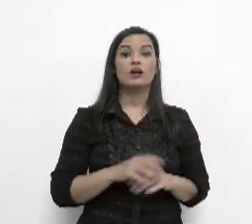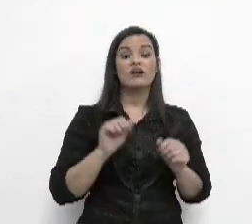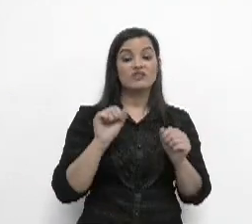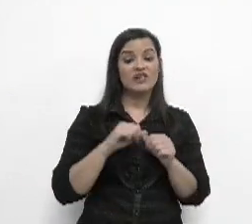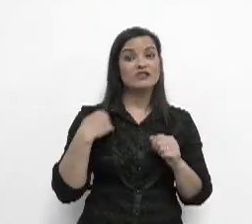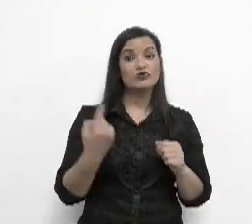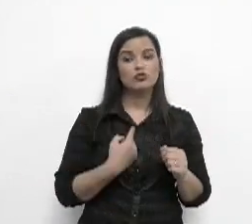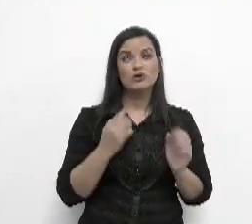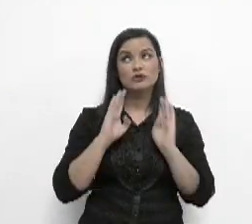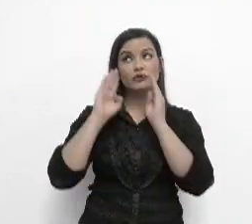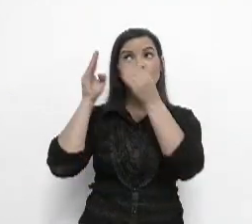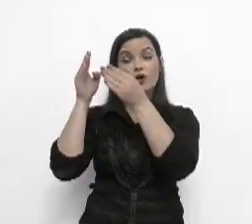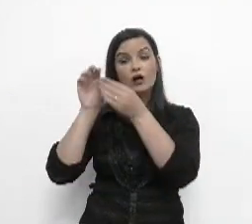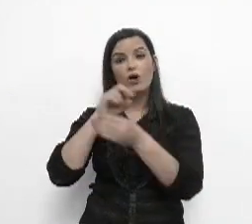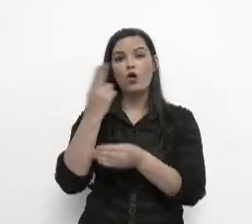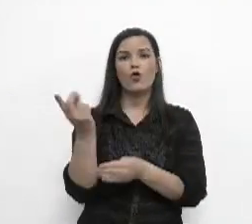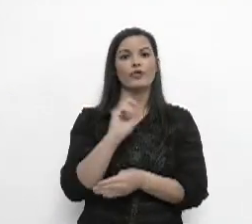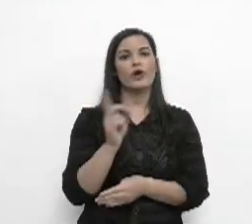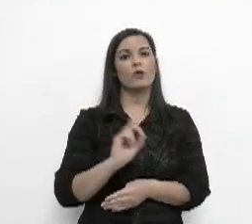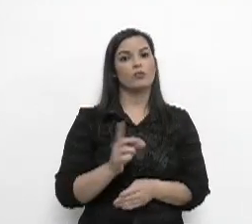Deus.